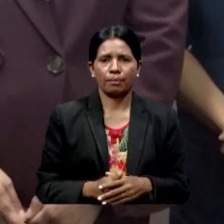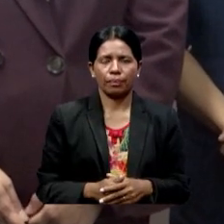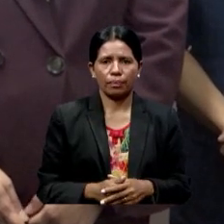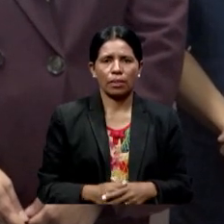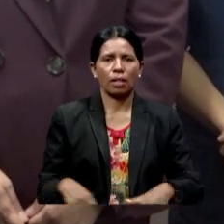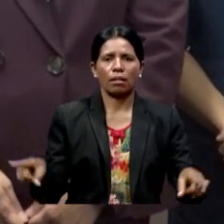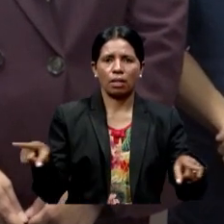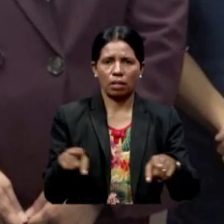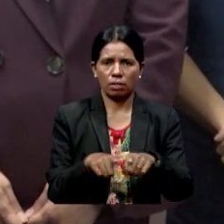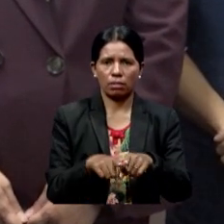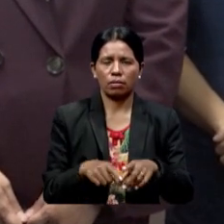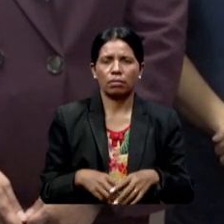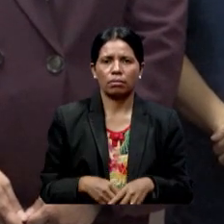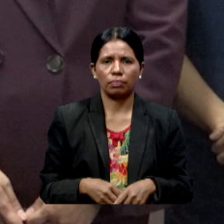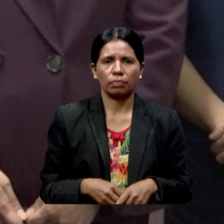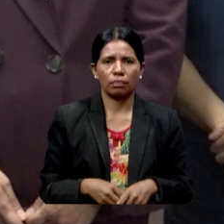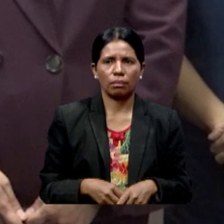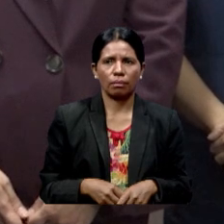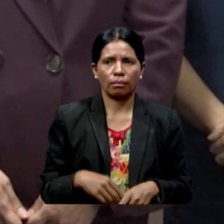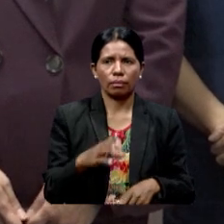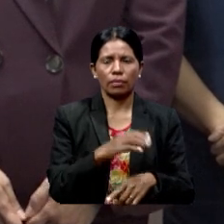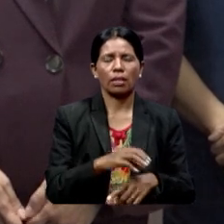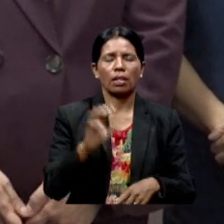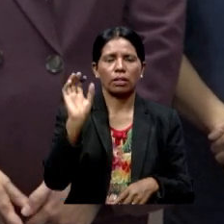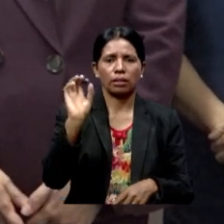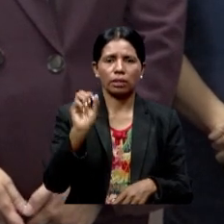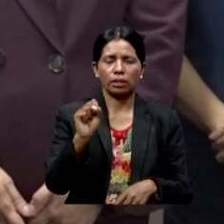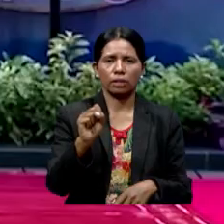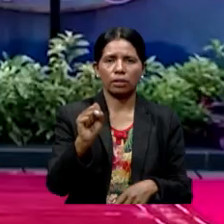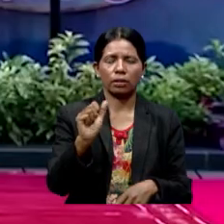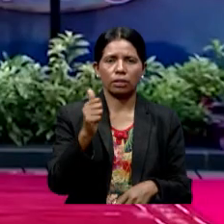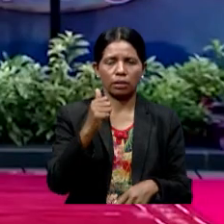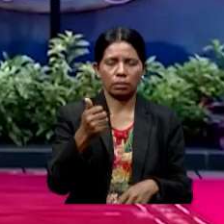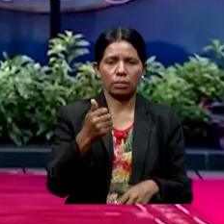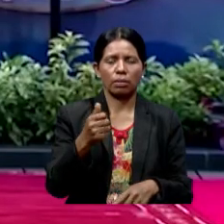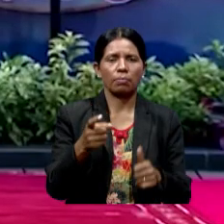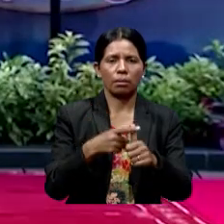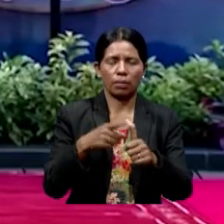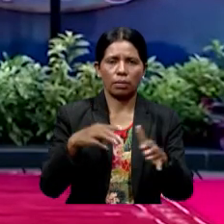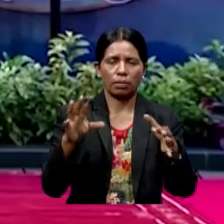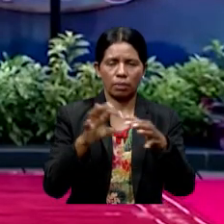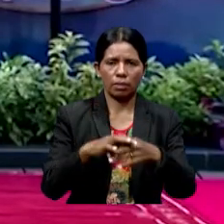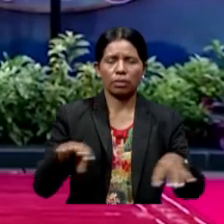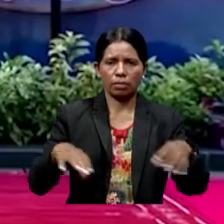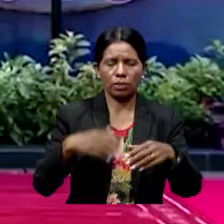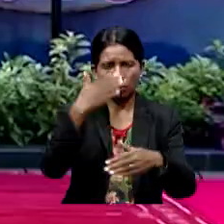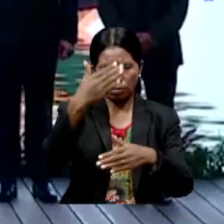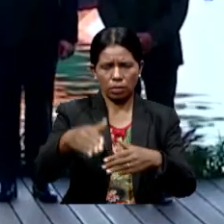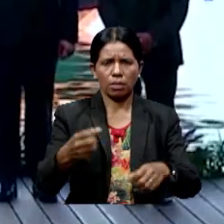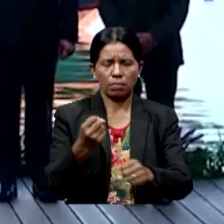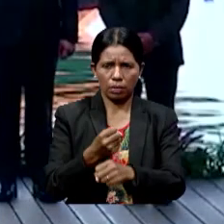sai hanesan 11º membro serviço em mais em Macaslos